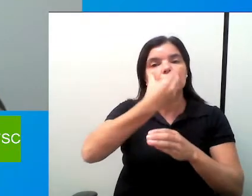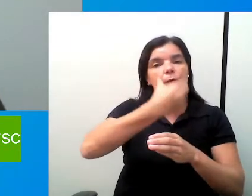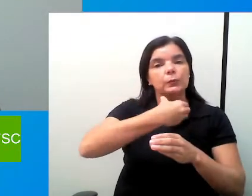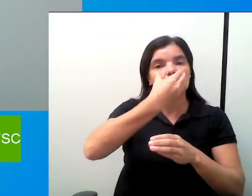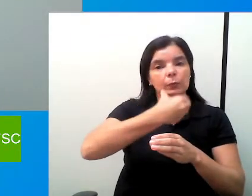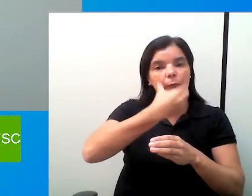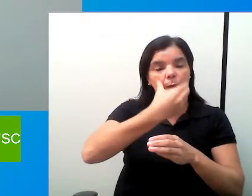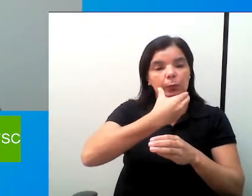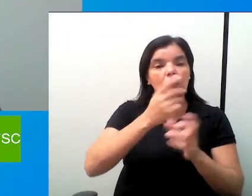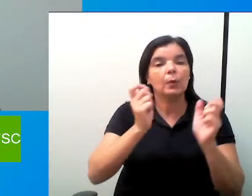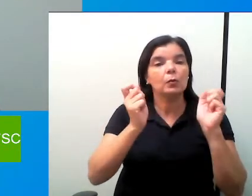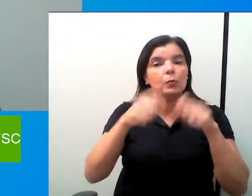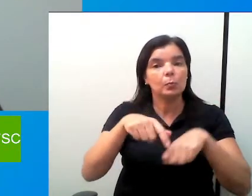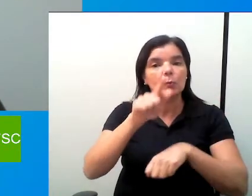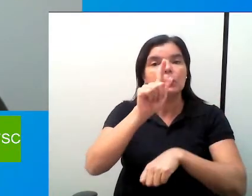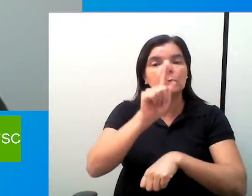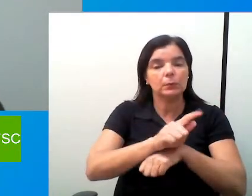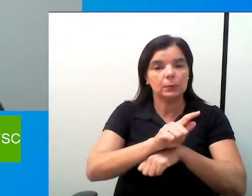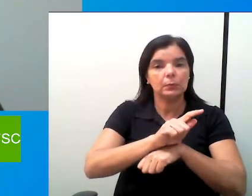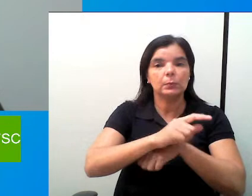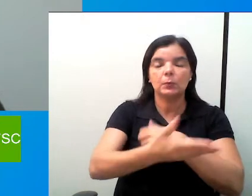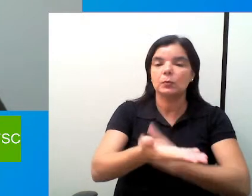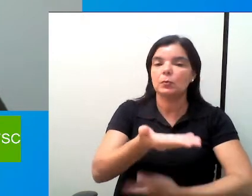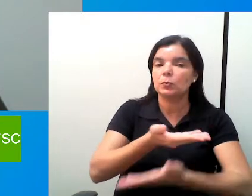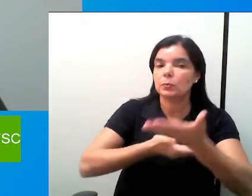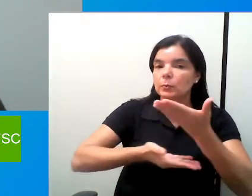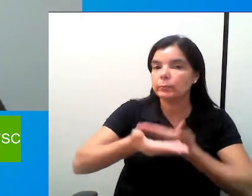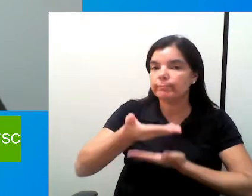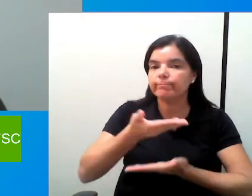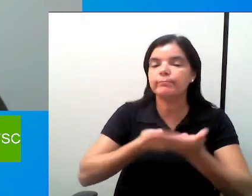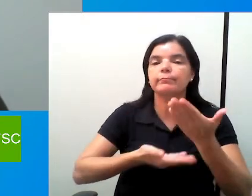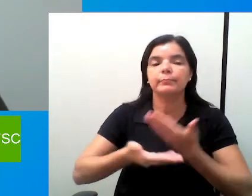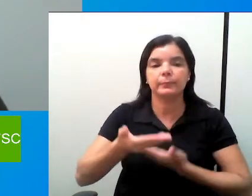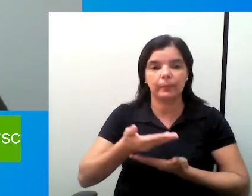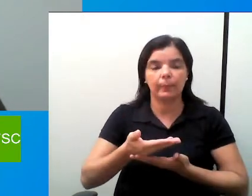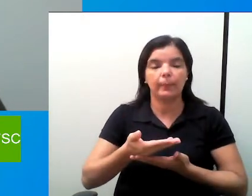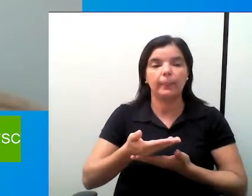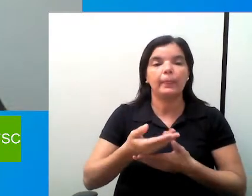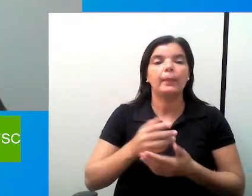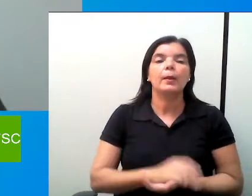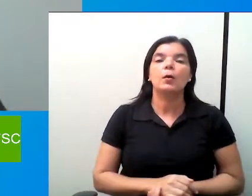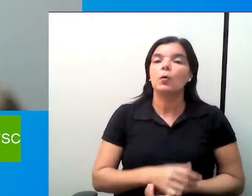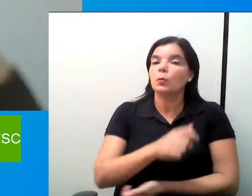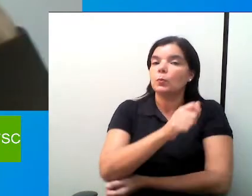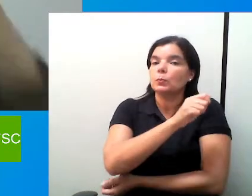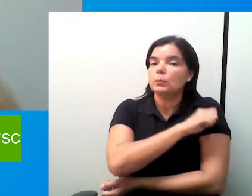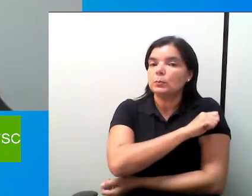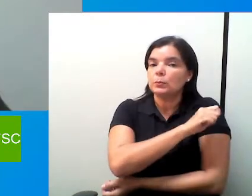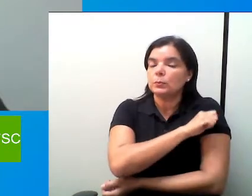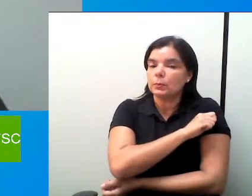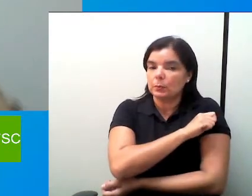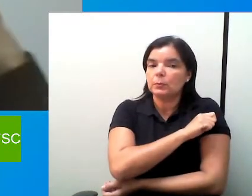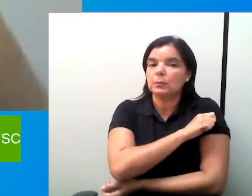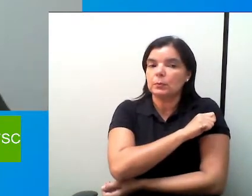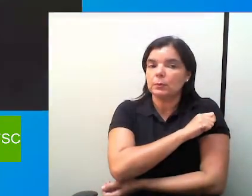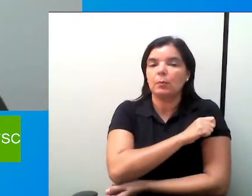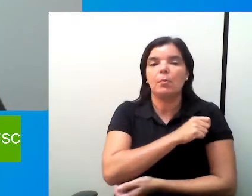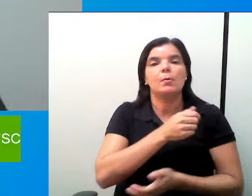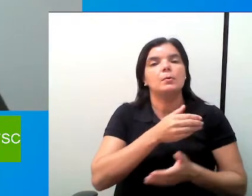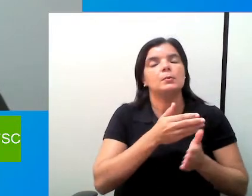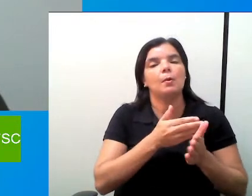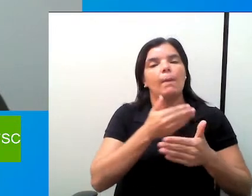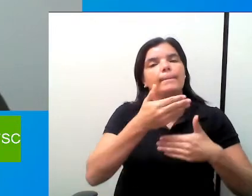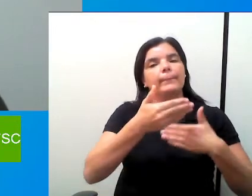possa realmente se integrar com o pessoal da agronomia. Em função disso, os alunos ao longo, né, de cada